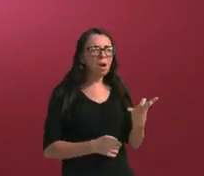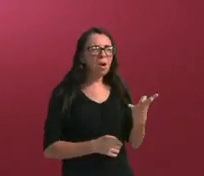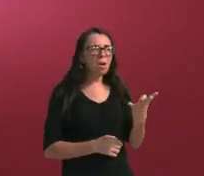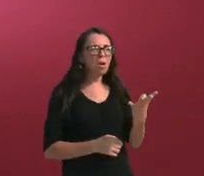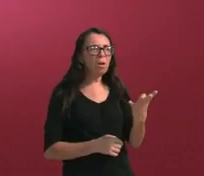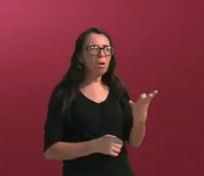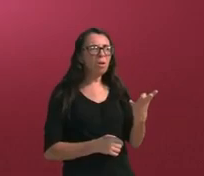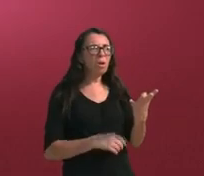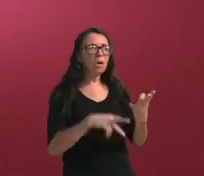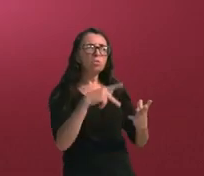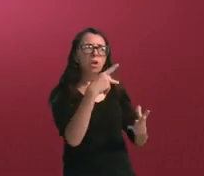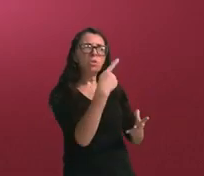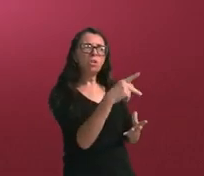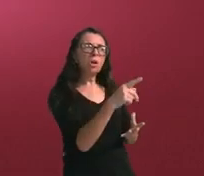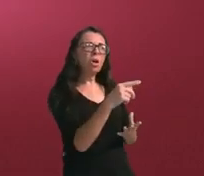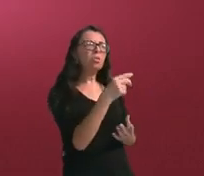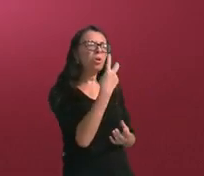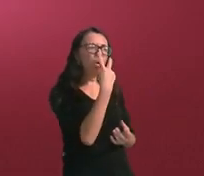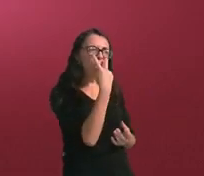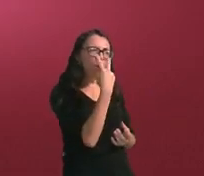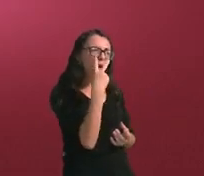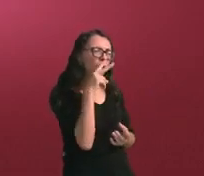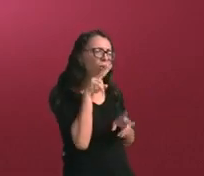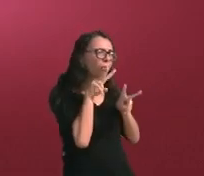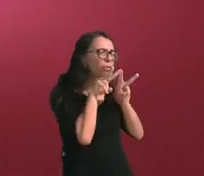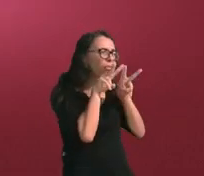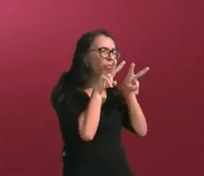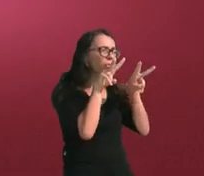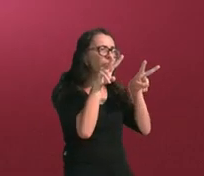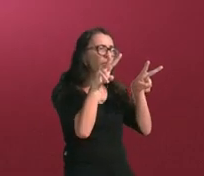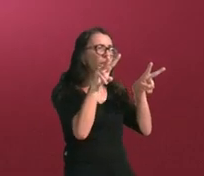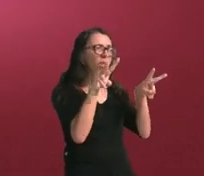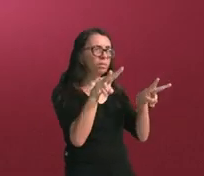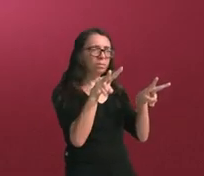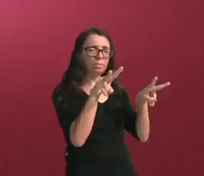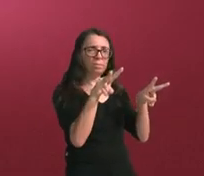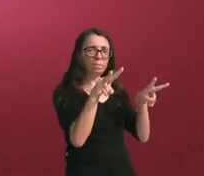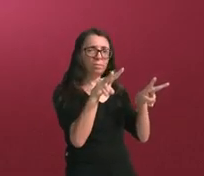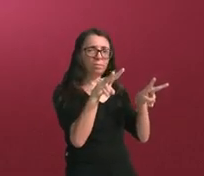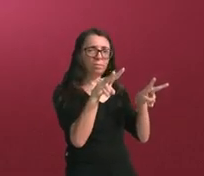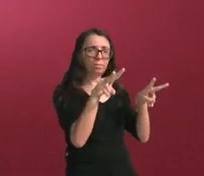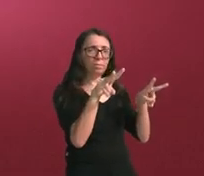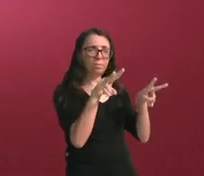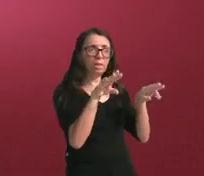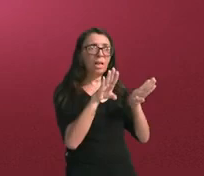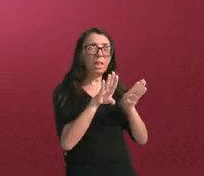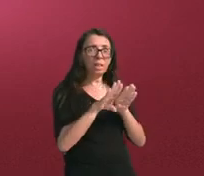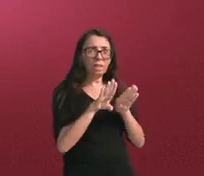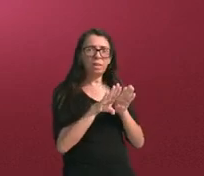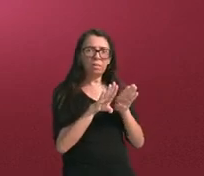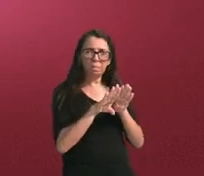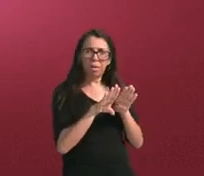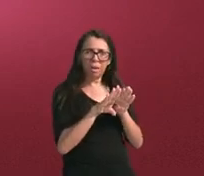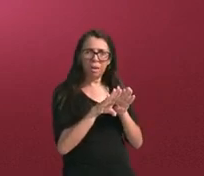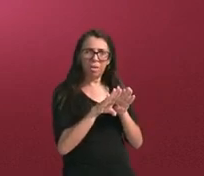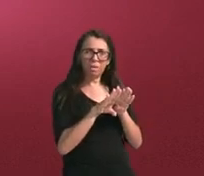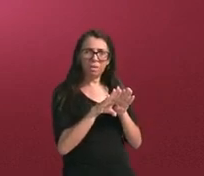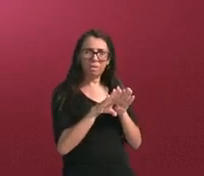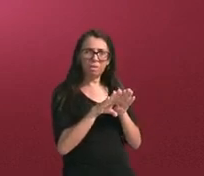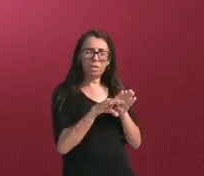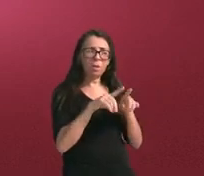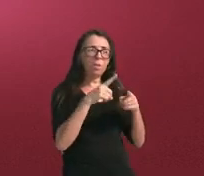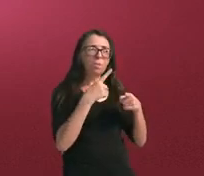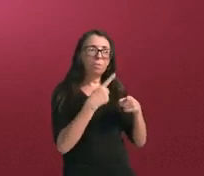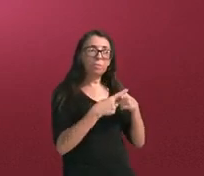que vós ouvis e não ouviram. Lucas 10, do 23 ao